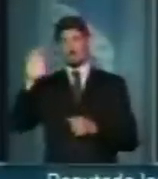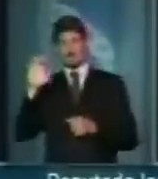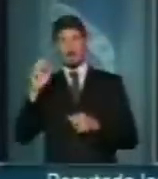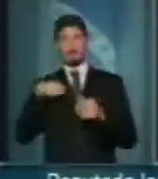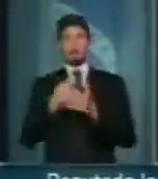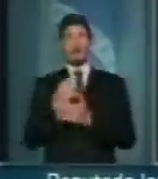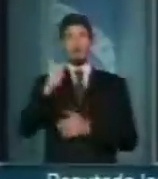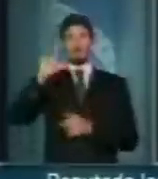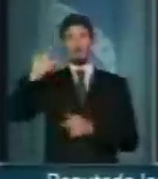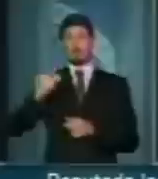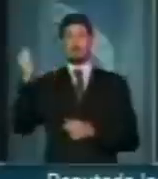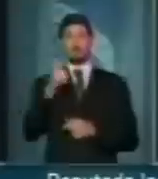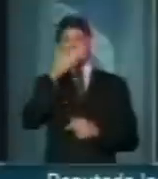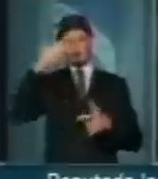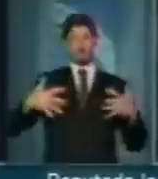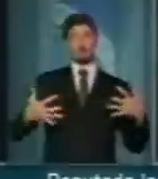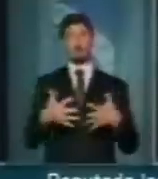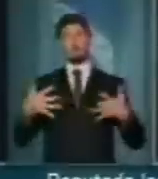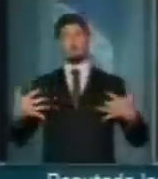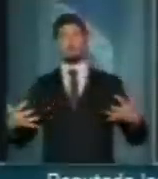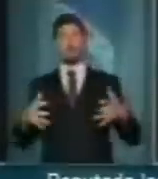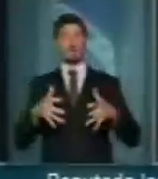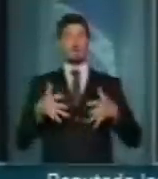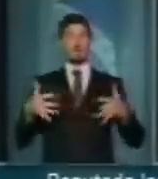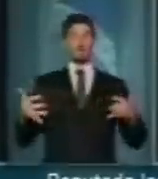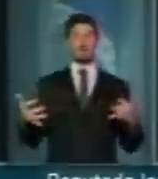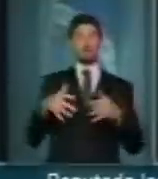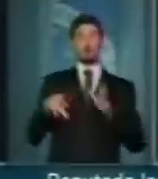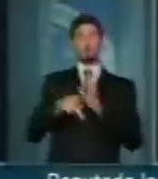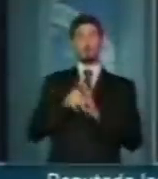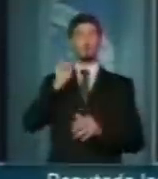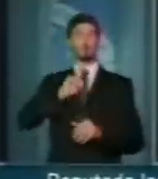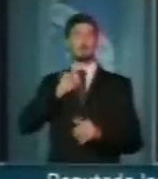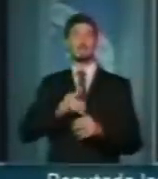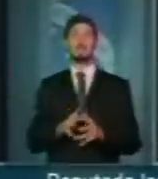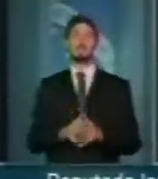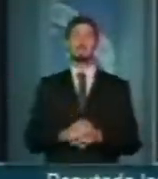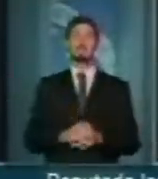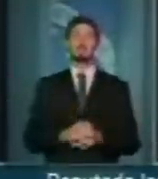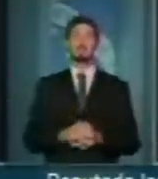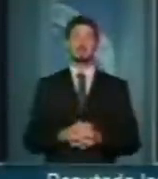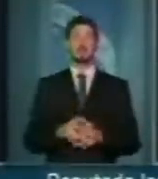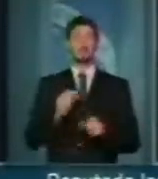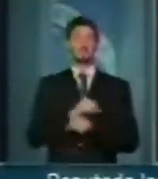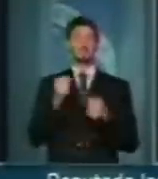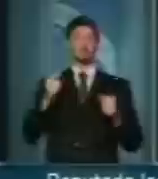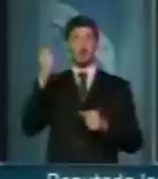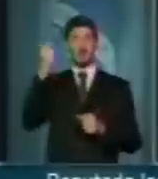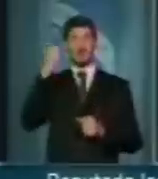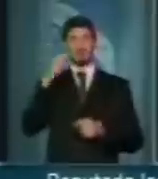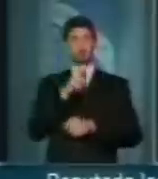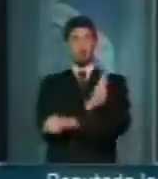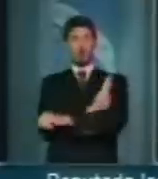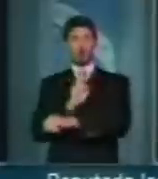do que o sanfoneiro que tenta gravar uma música no interior de Minas Gerais. Não é possível que um artista de Rondônia tenha